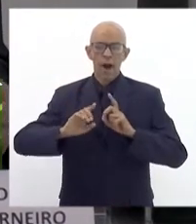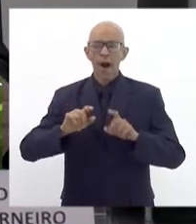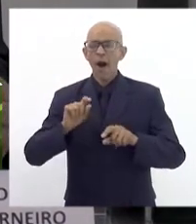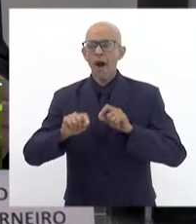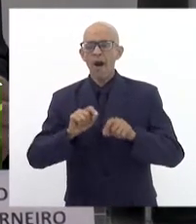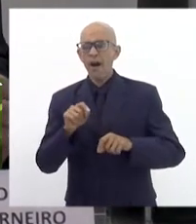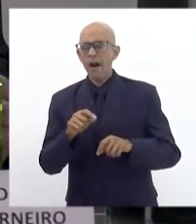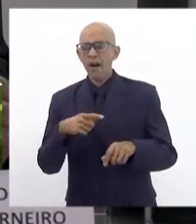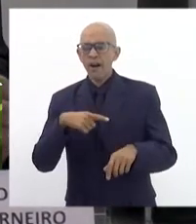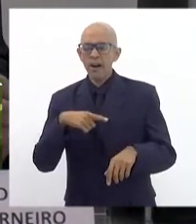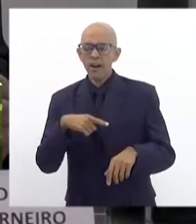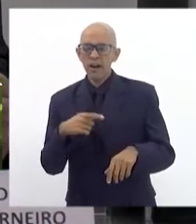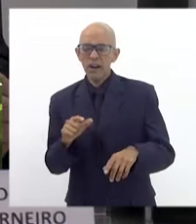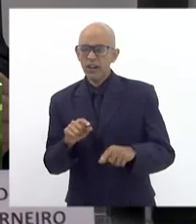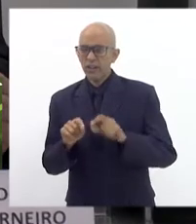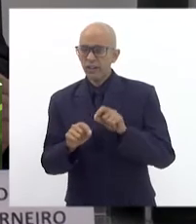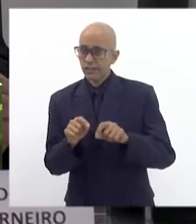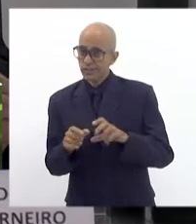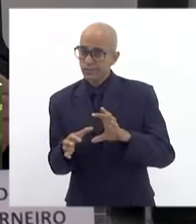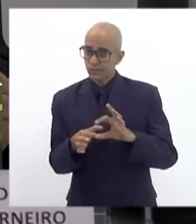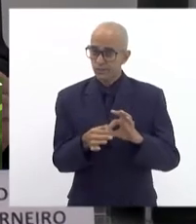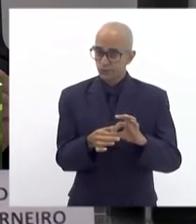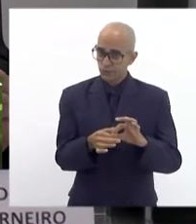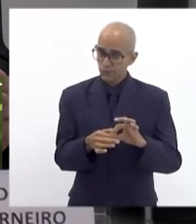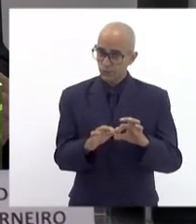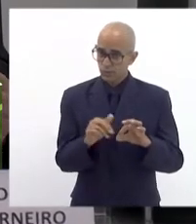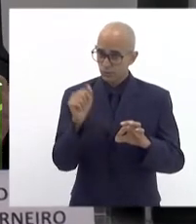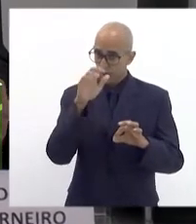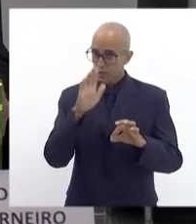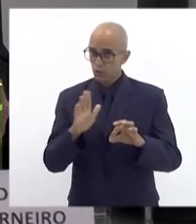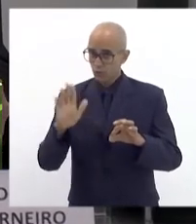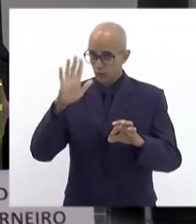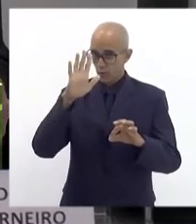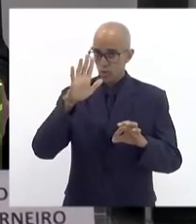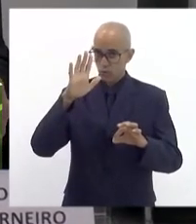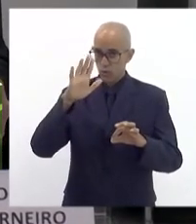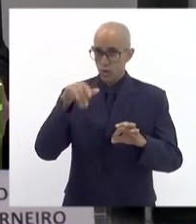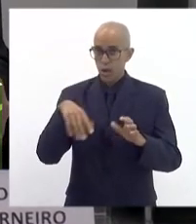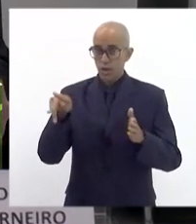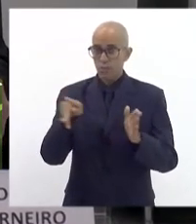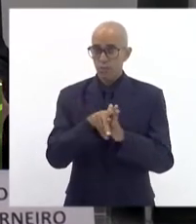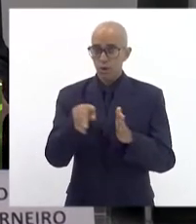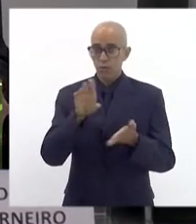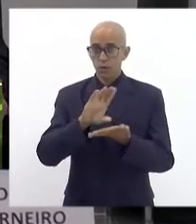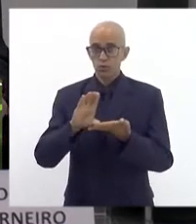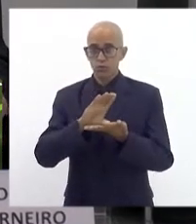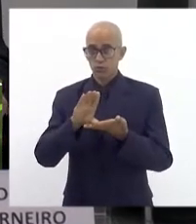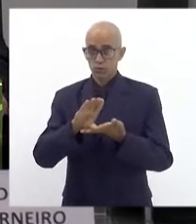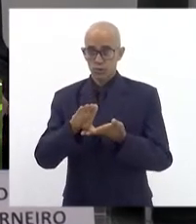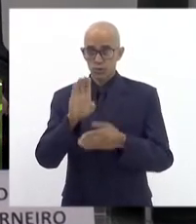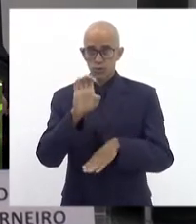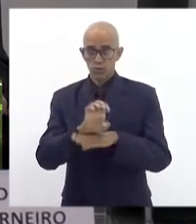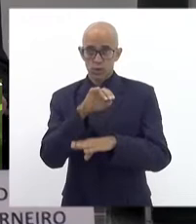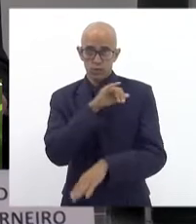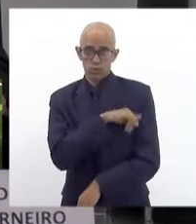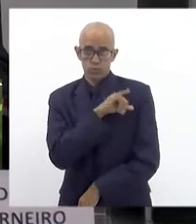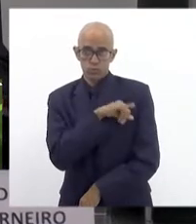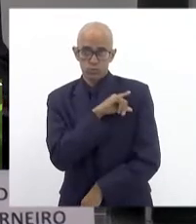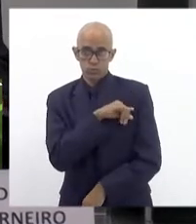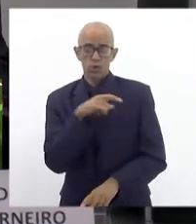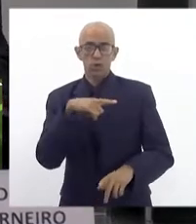lastro constitucional em relação a esse tema que estamos discutindo. A própria Constituição do Estado do Rio de Janeiro prevê textualmente, no seu